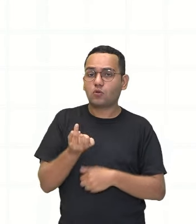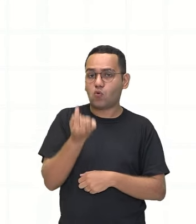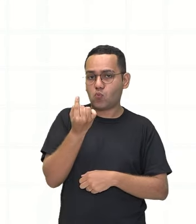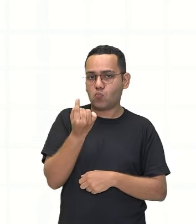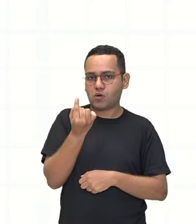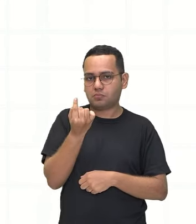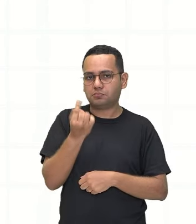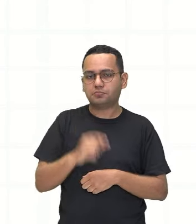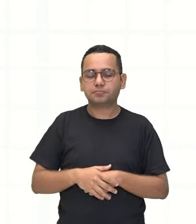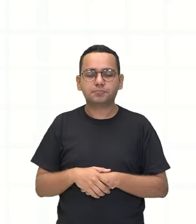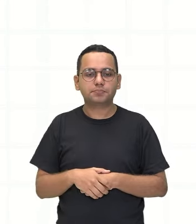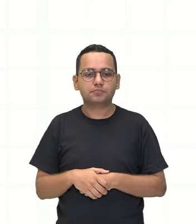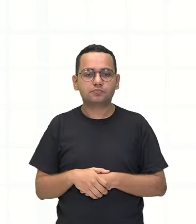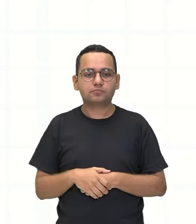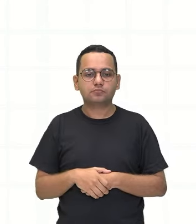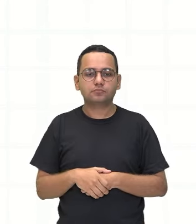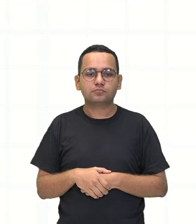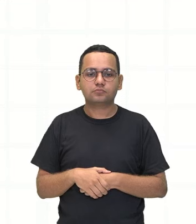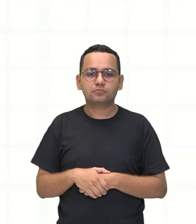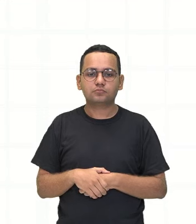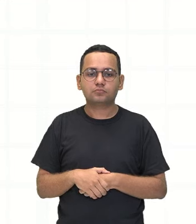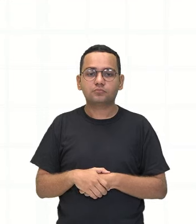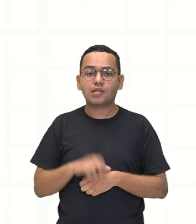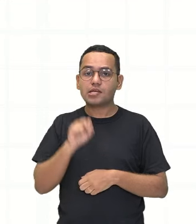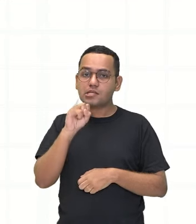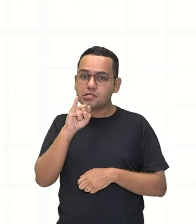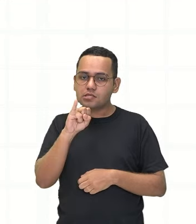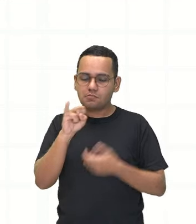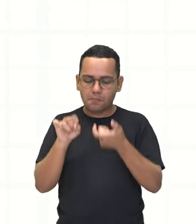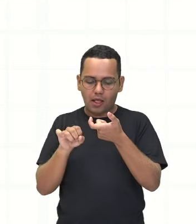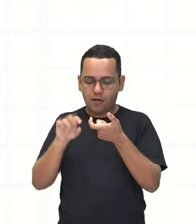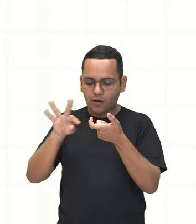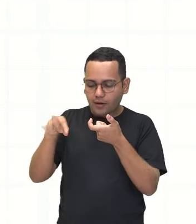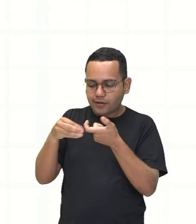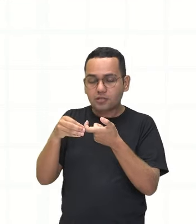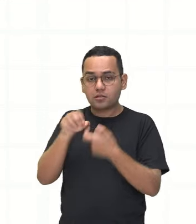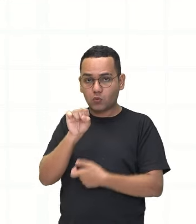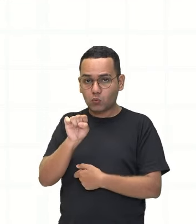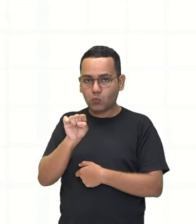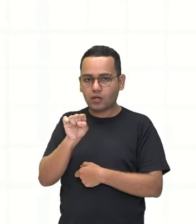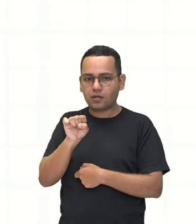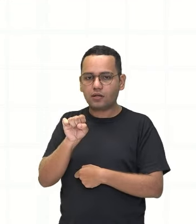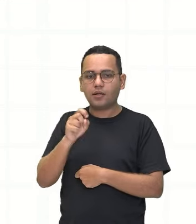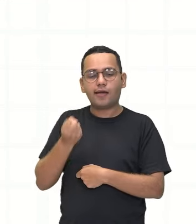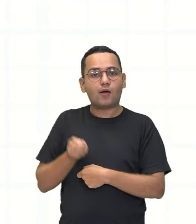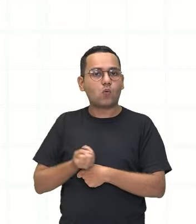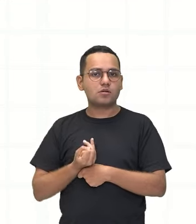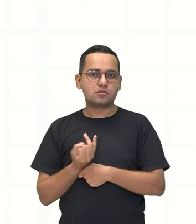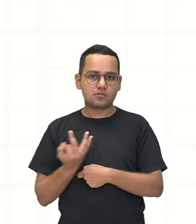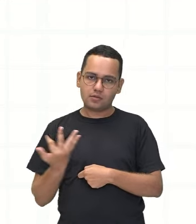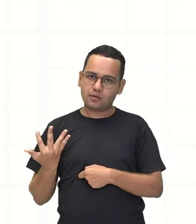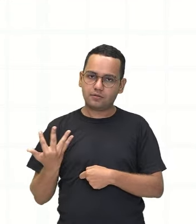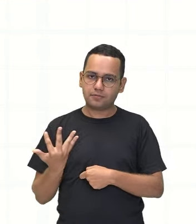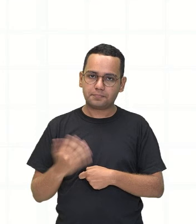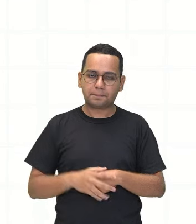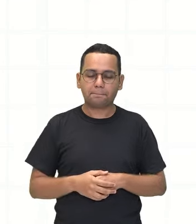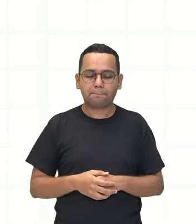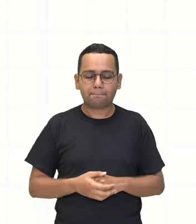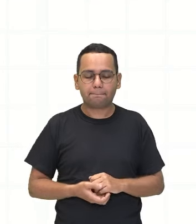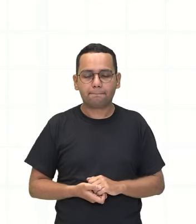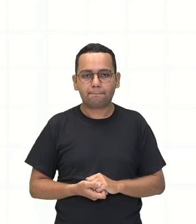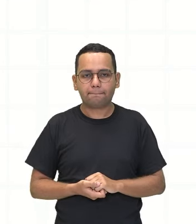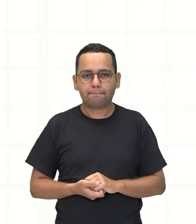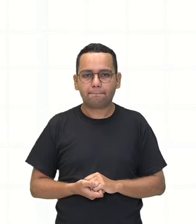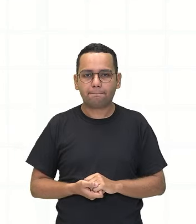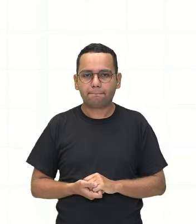apenas. Quando eu tenho o S, ele vai estar indicando aí que é mais de uma mesa, ou duas, ou três, quatro,